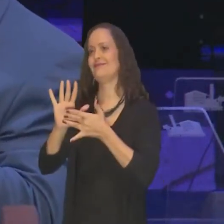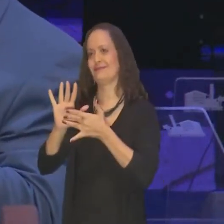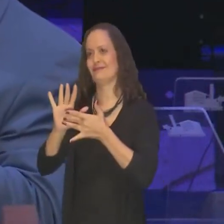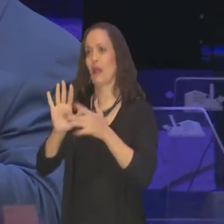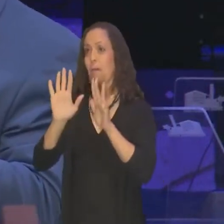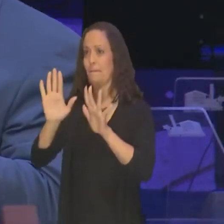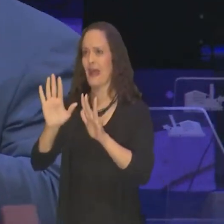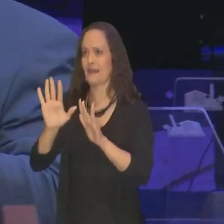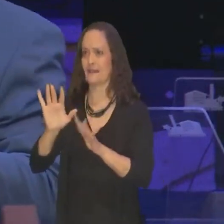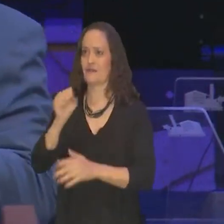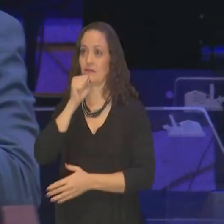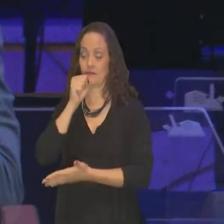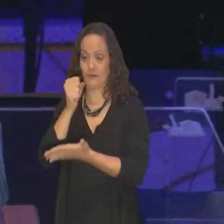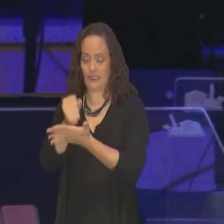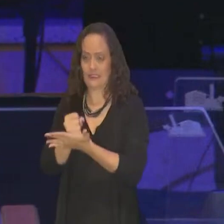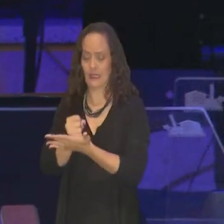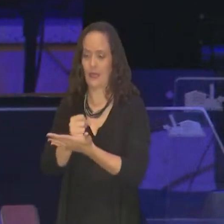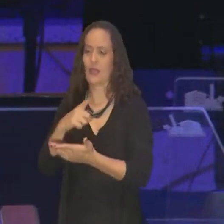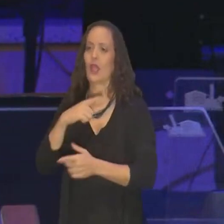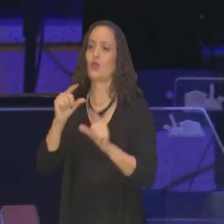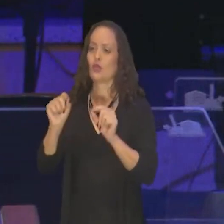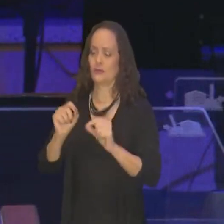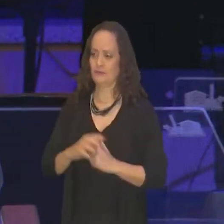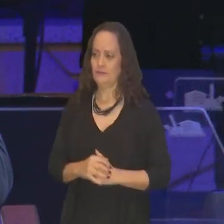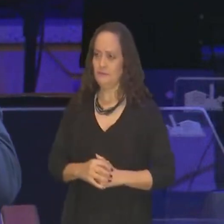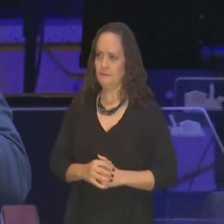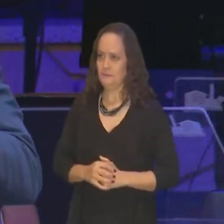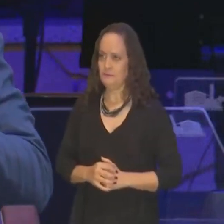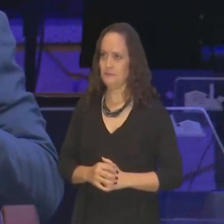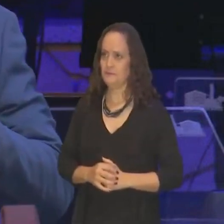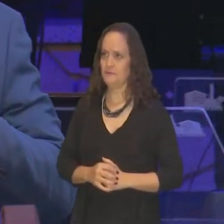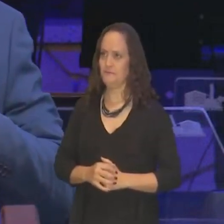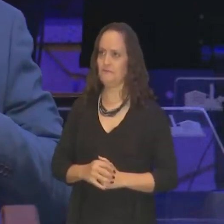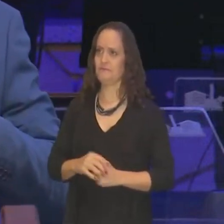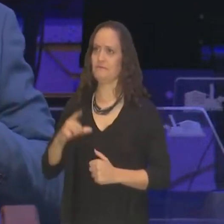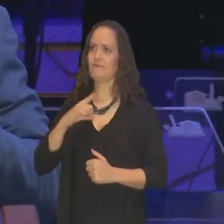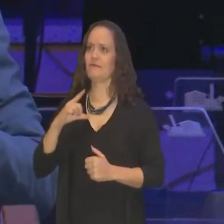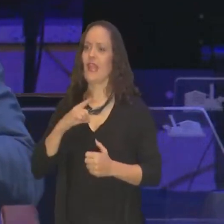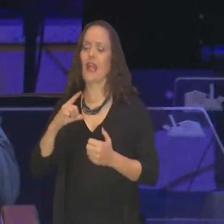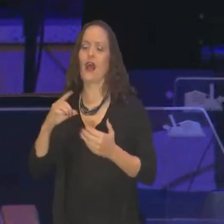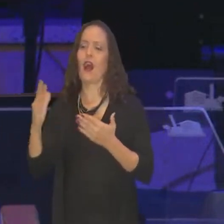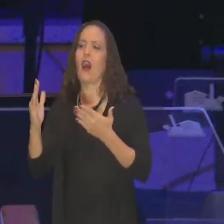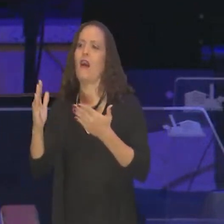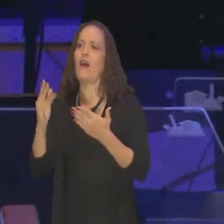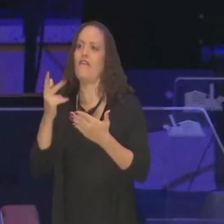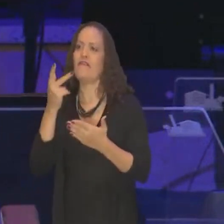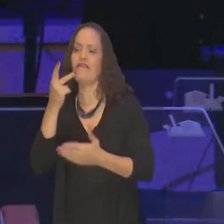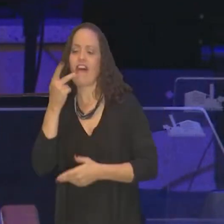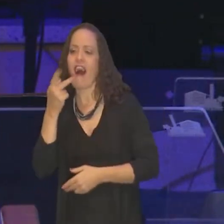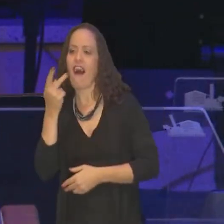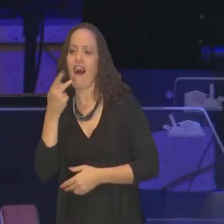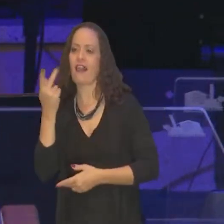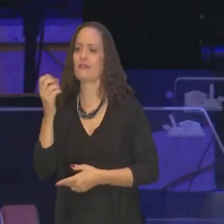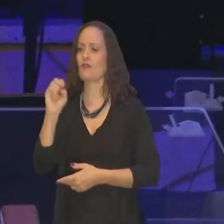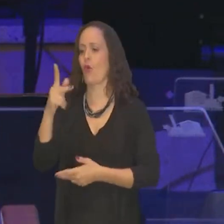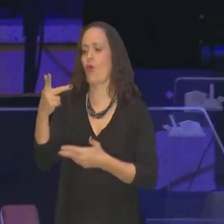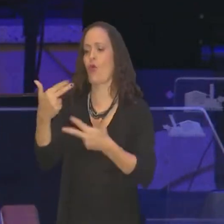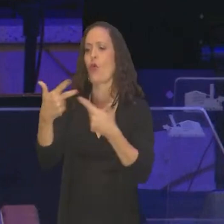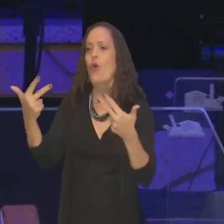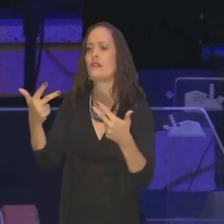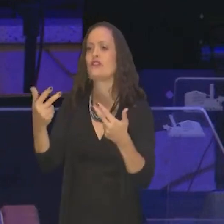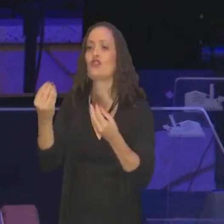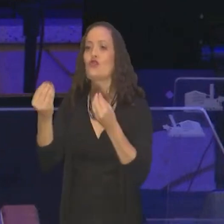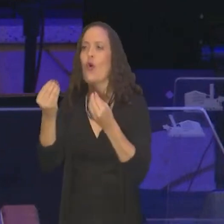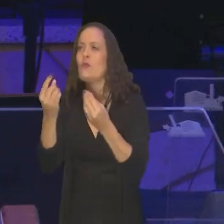Antigo Testamento, nós temos alguns atos e algumas falas que de fato era prever o futuro.